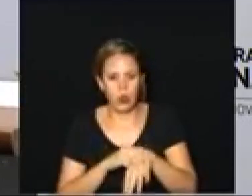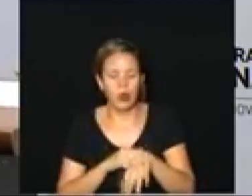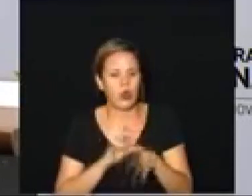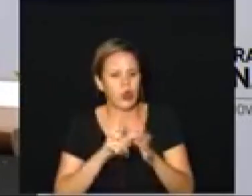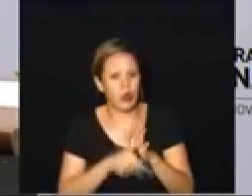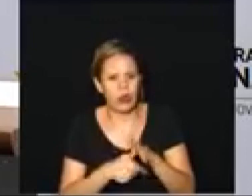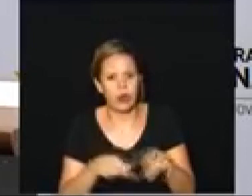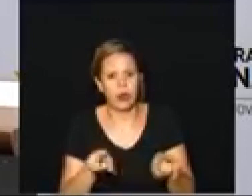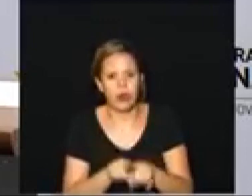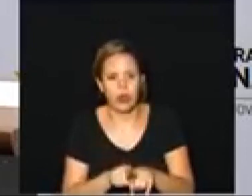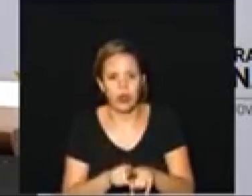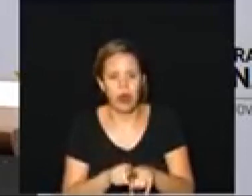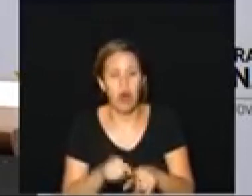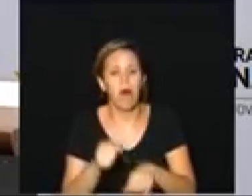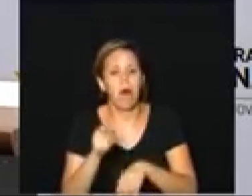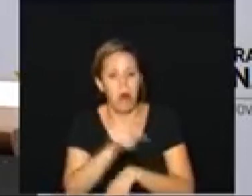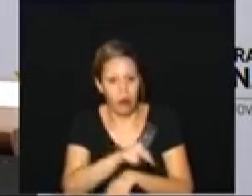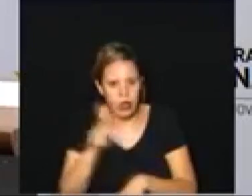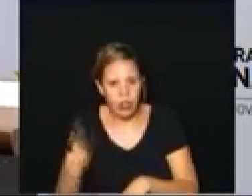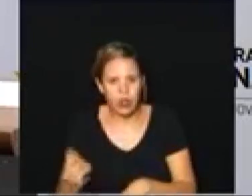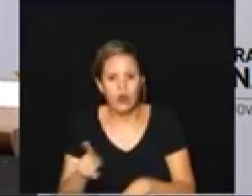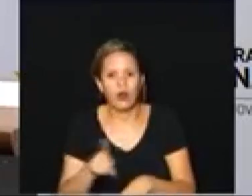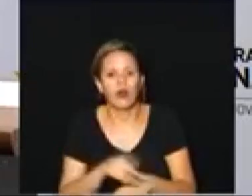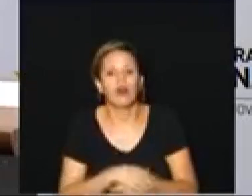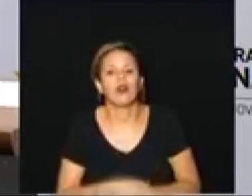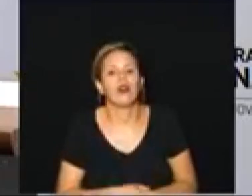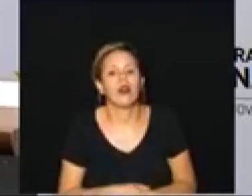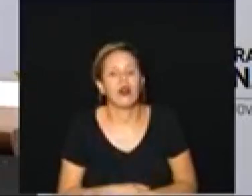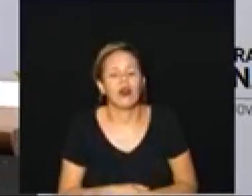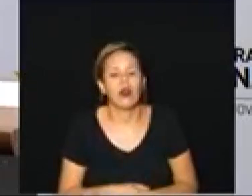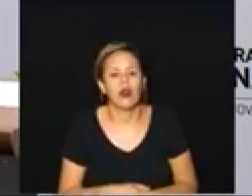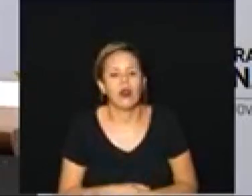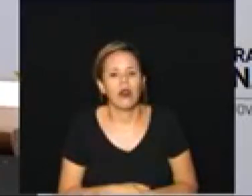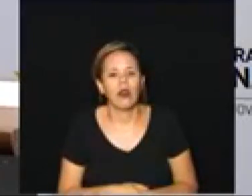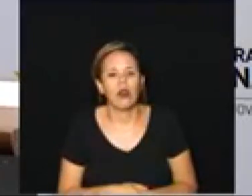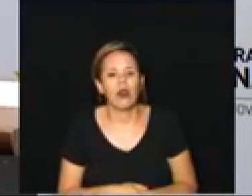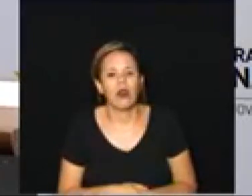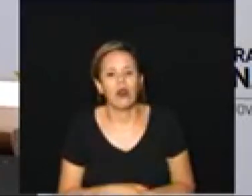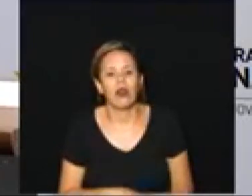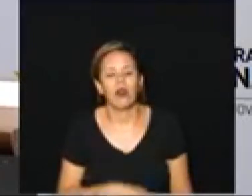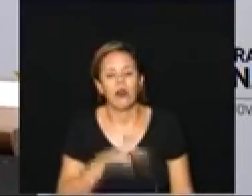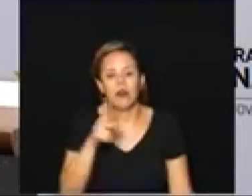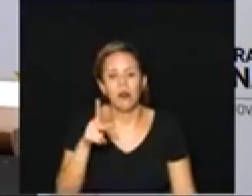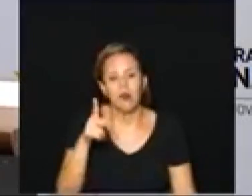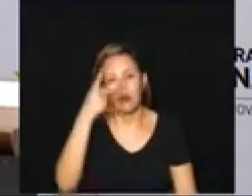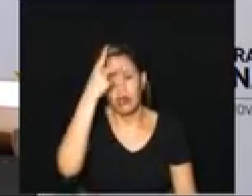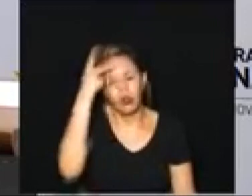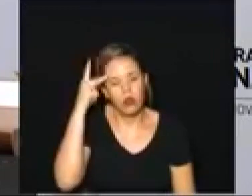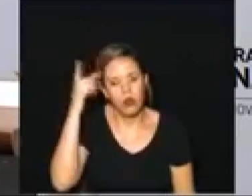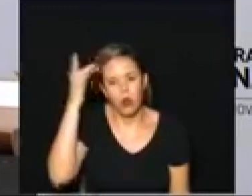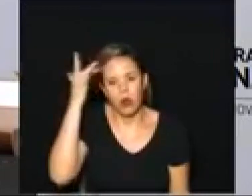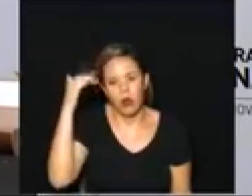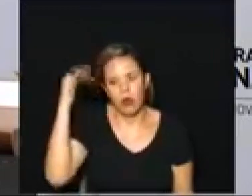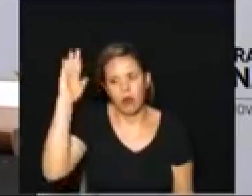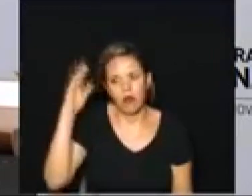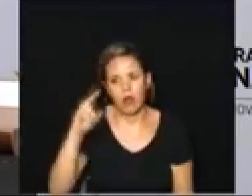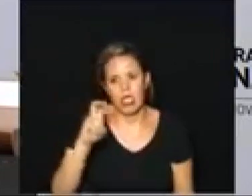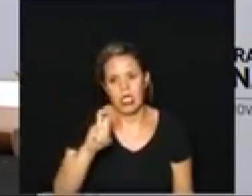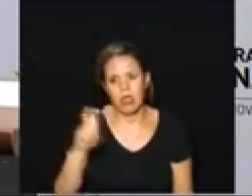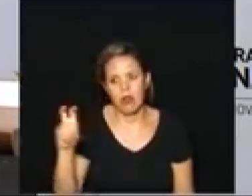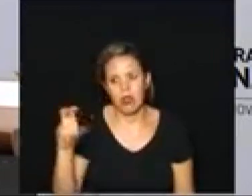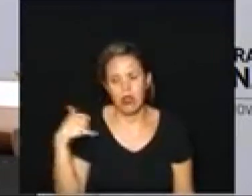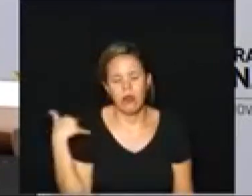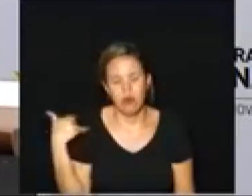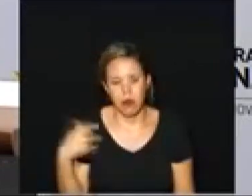crônicas, professores, então professores e professoras, adultos com mais de 55 anos,